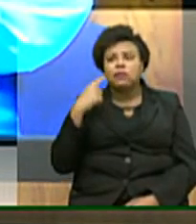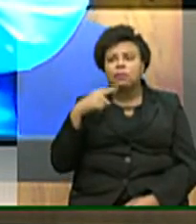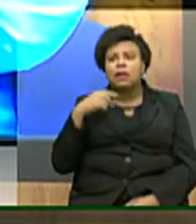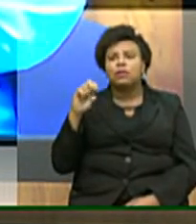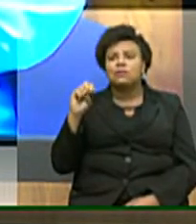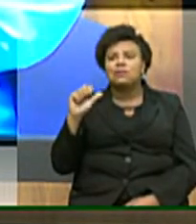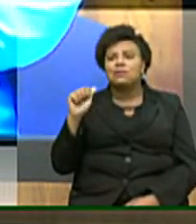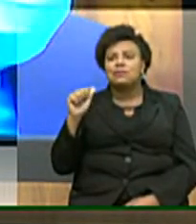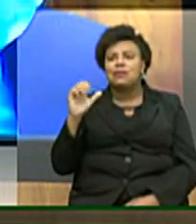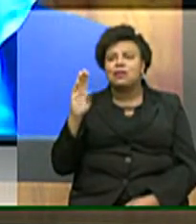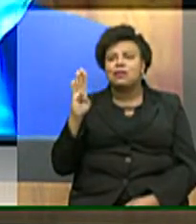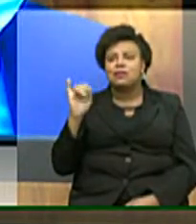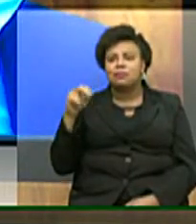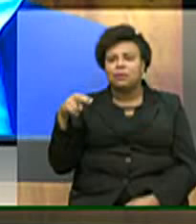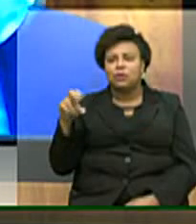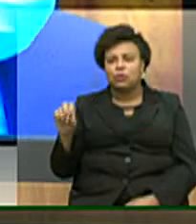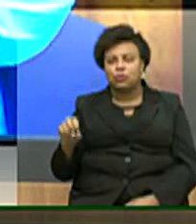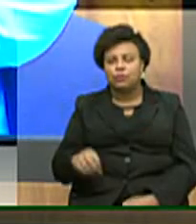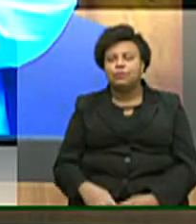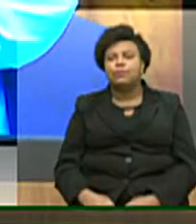Elisandro Sabino.